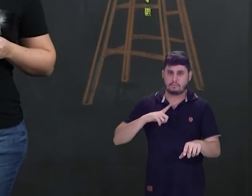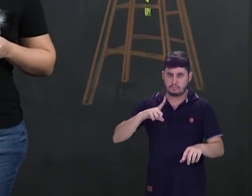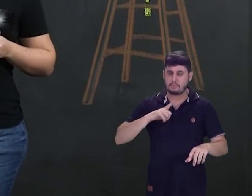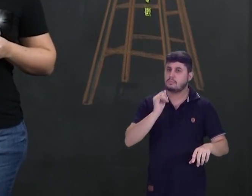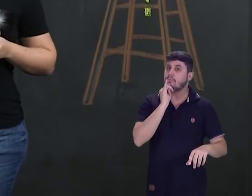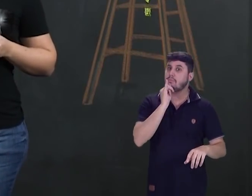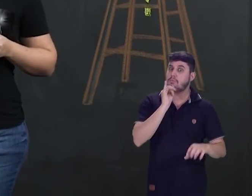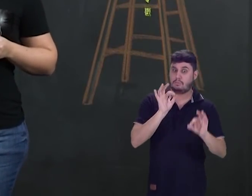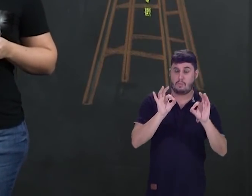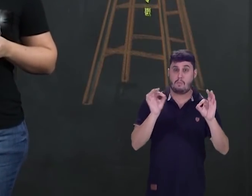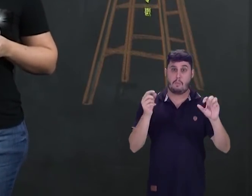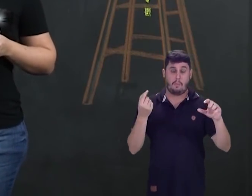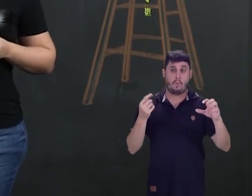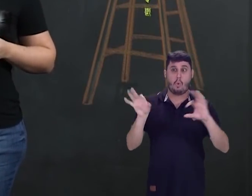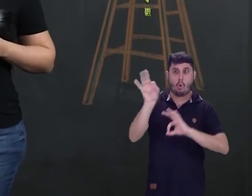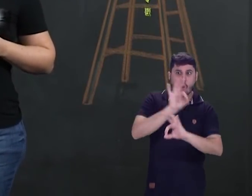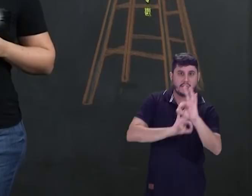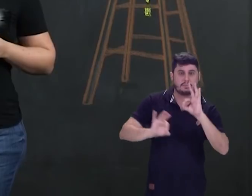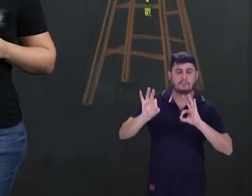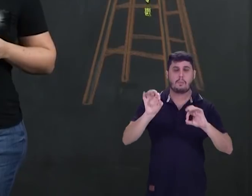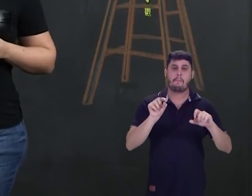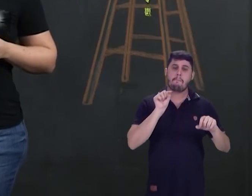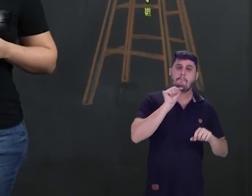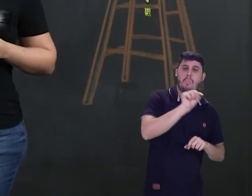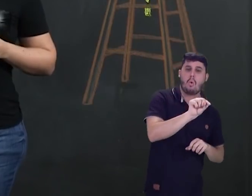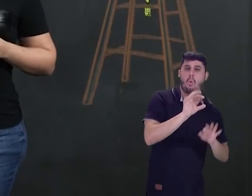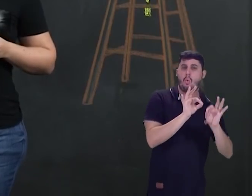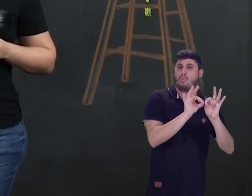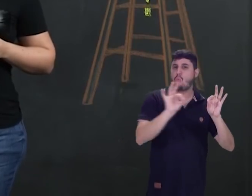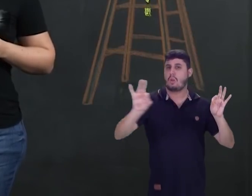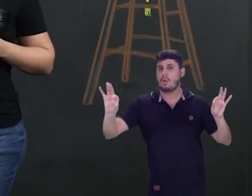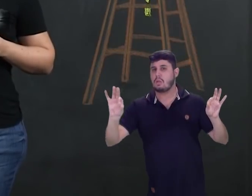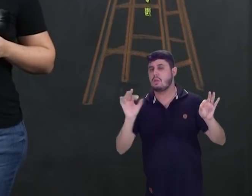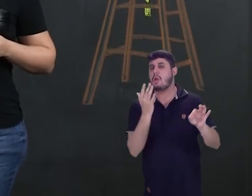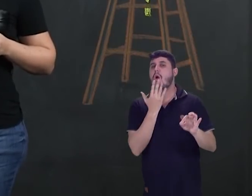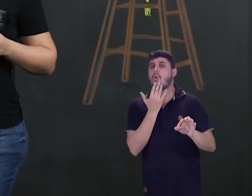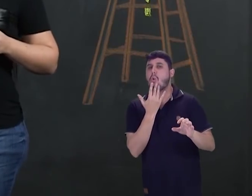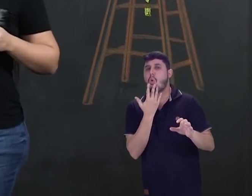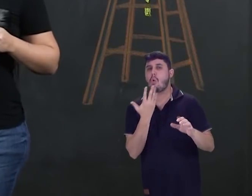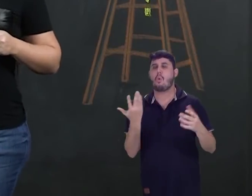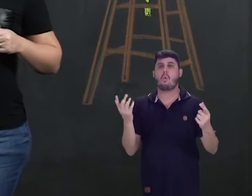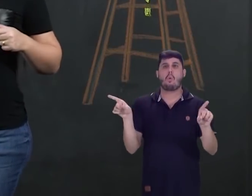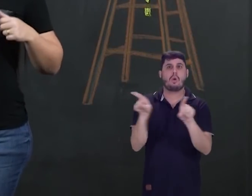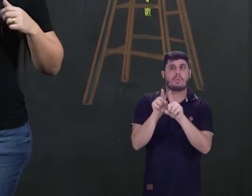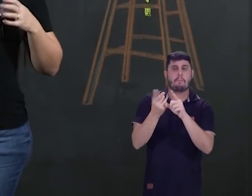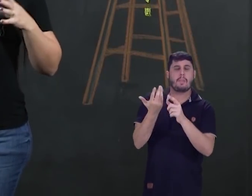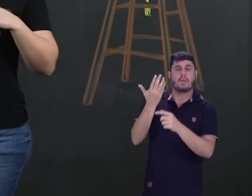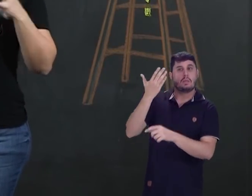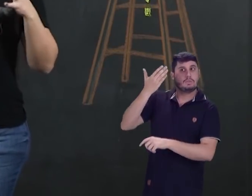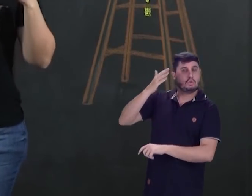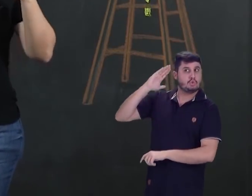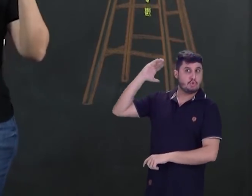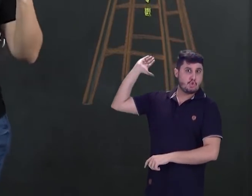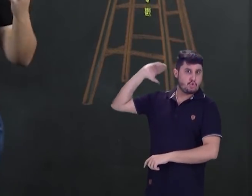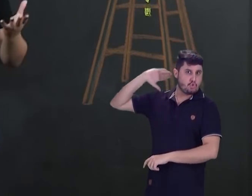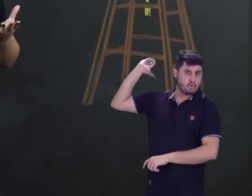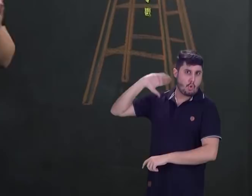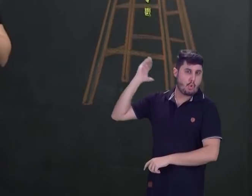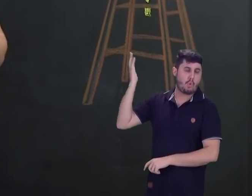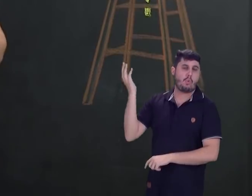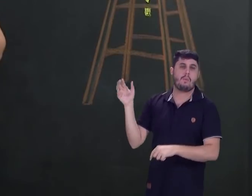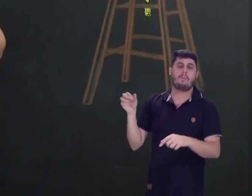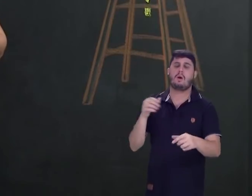compositivos, ponto, linha, plano, cor, forma, textura, sombreamento, enfim, os aspectos que